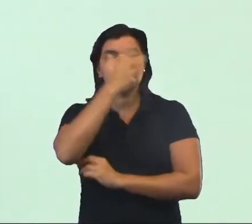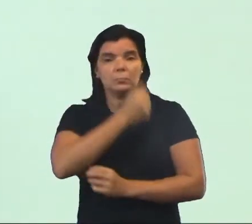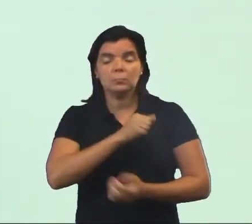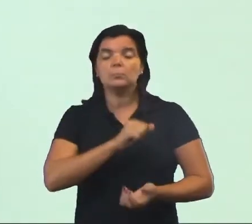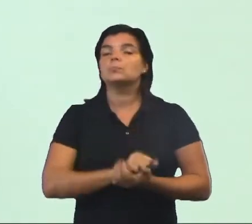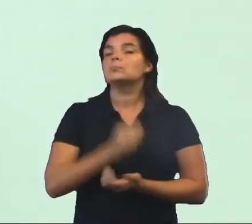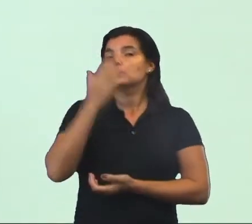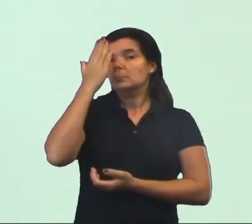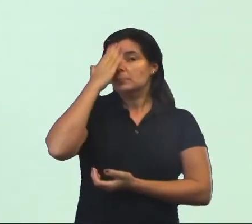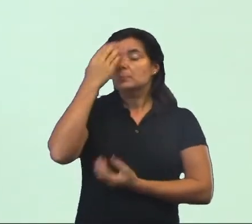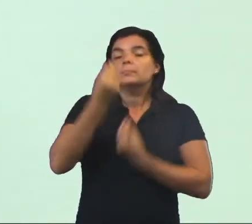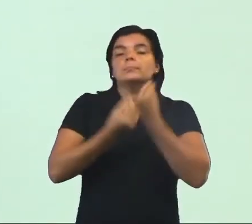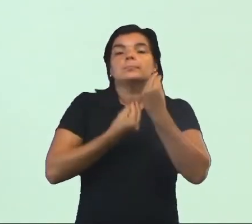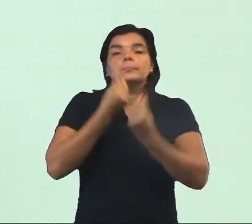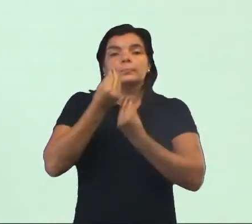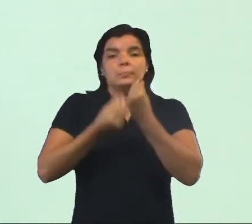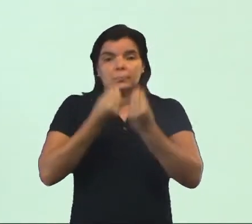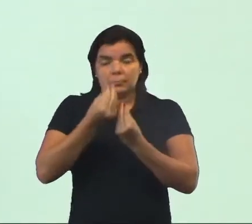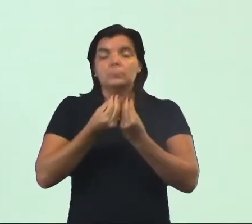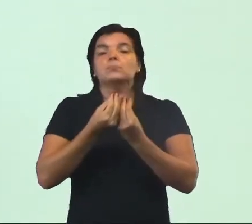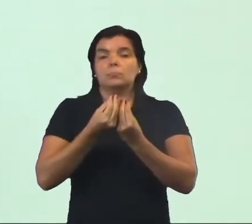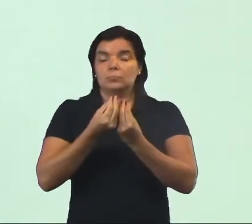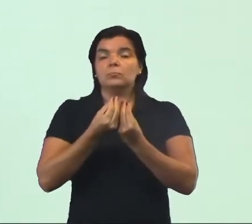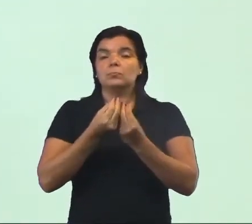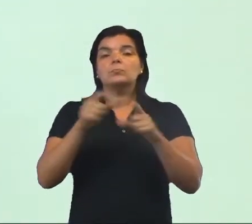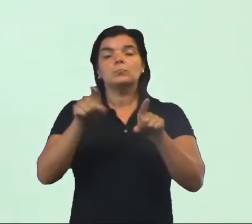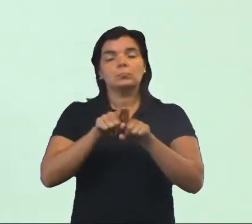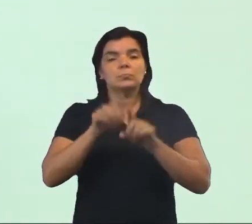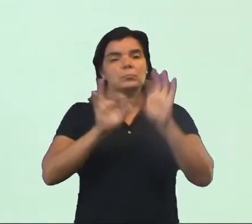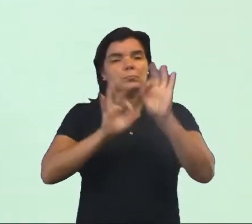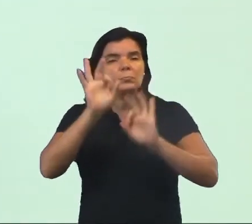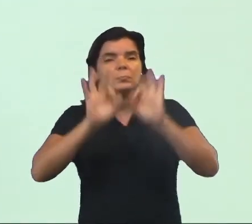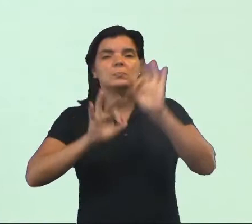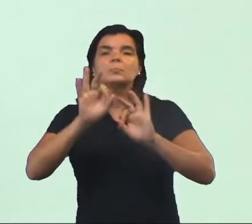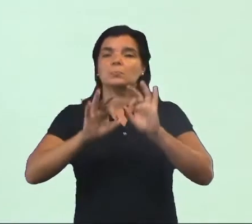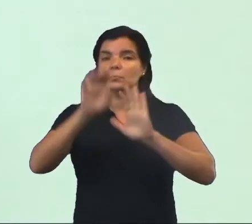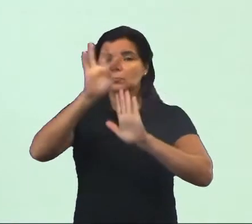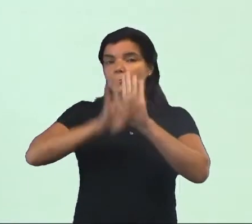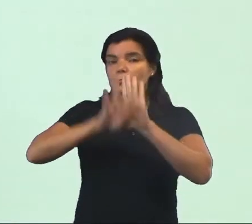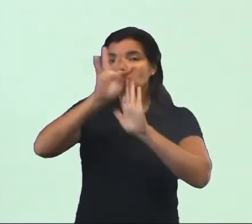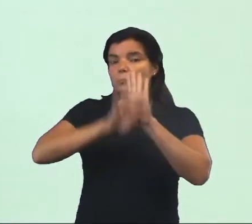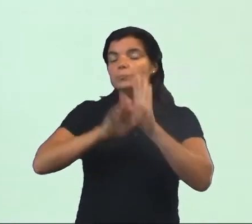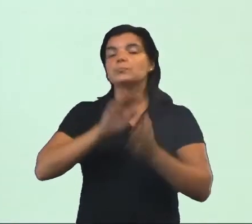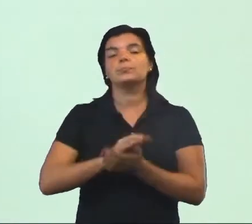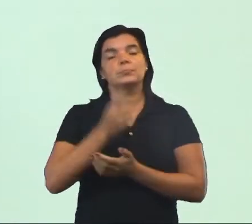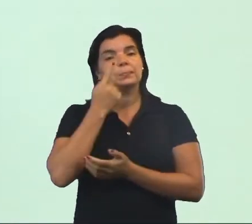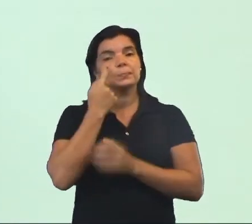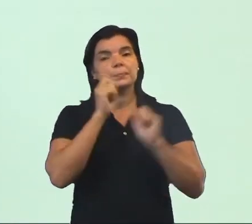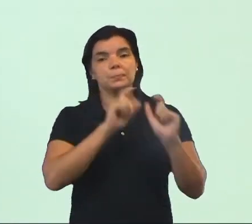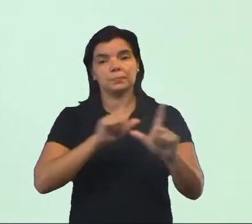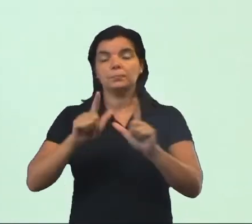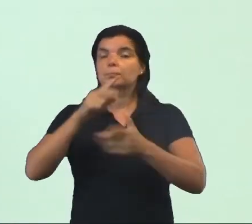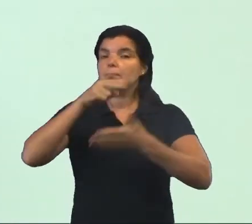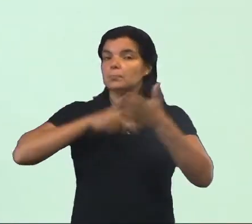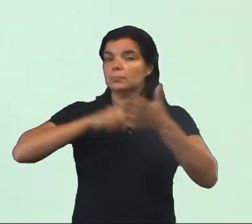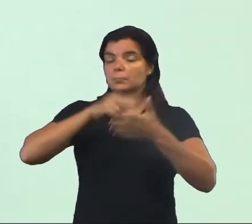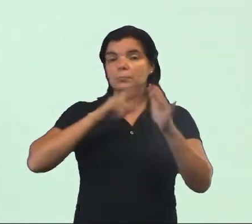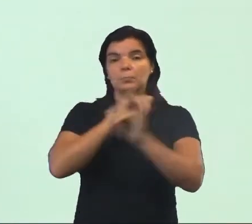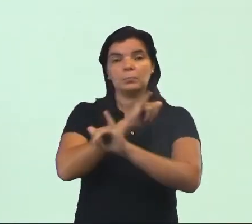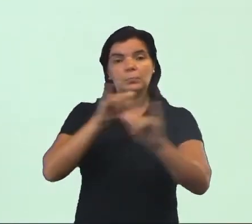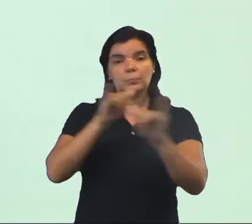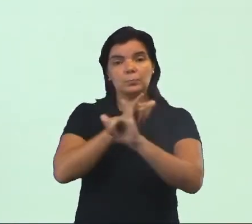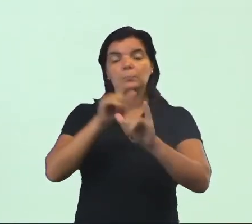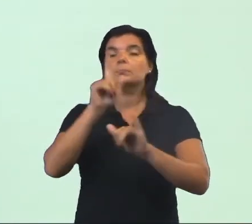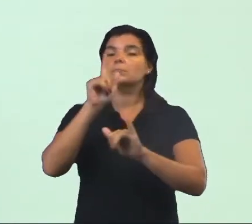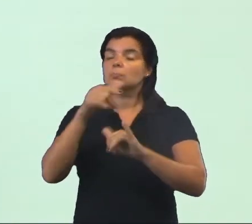gente entender, gente, como funcionam os recursos estilísticos nesse gênero textual, tá bom? Então, acompanhem comigo, leiam comigo a